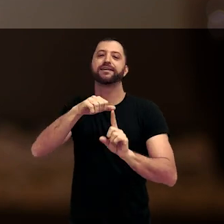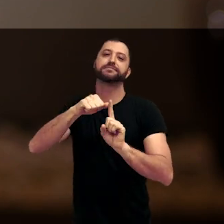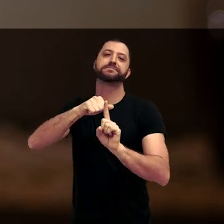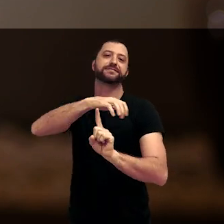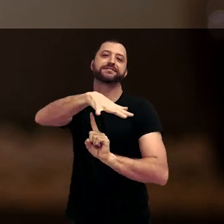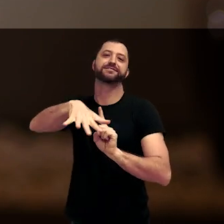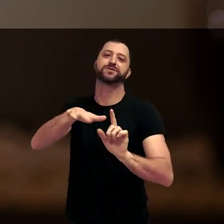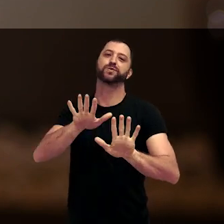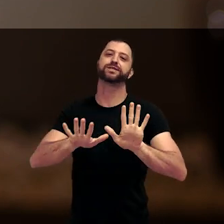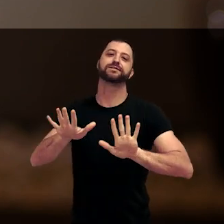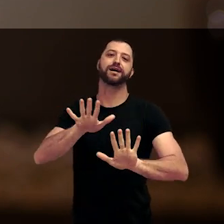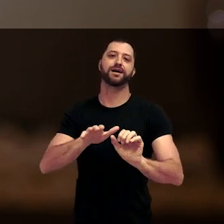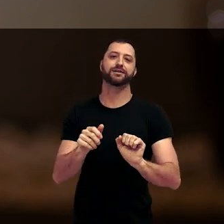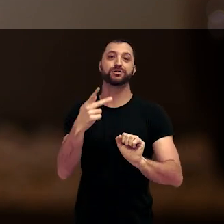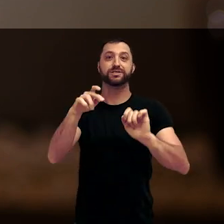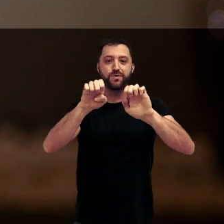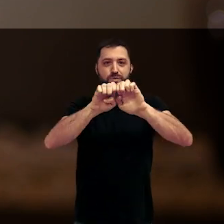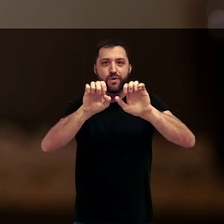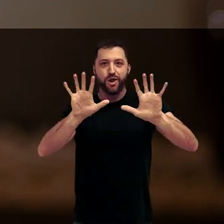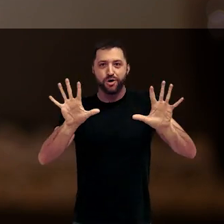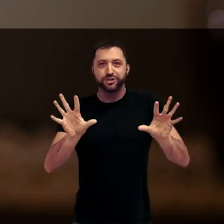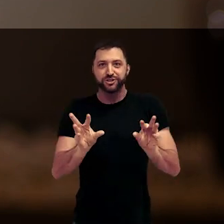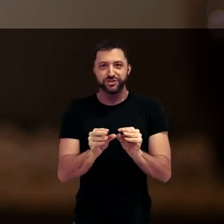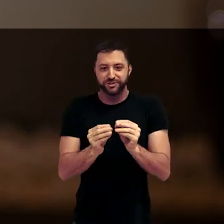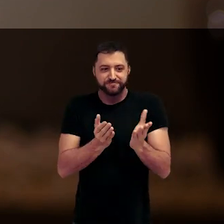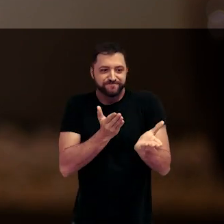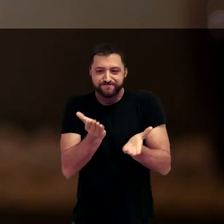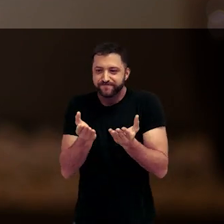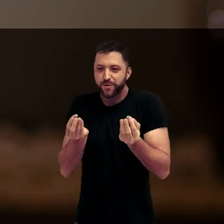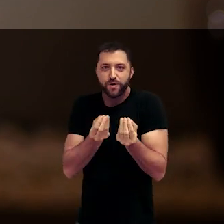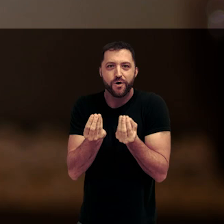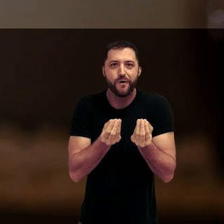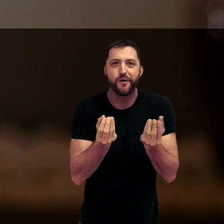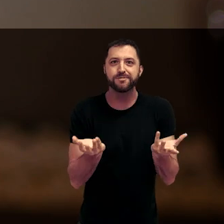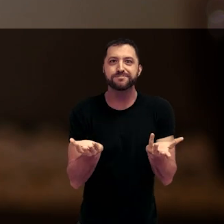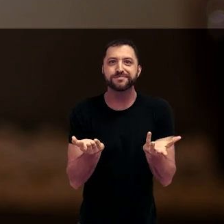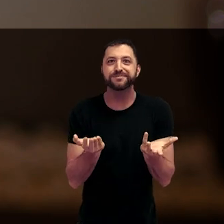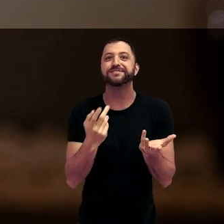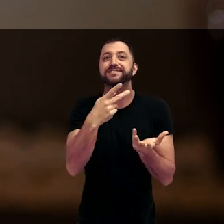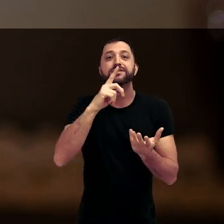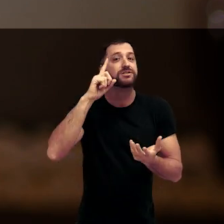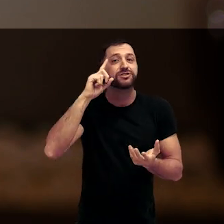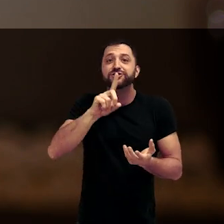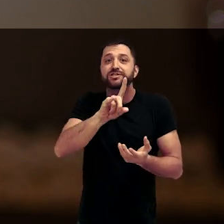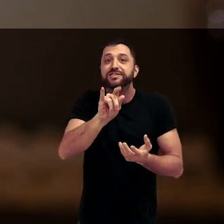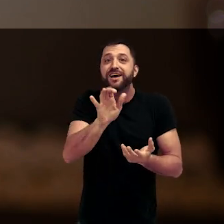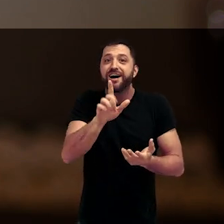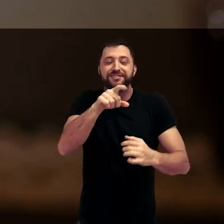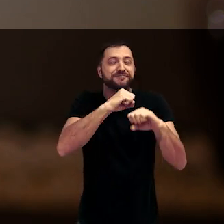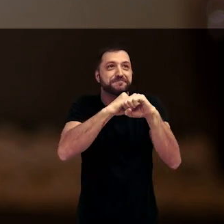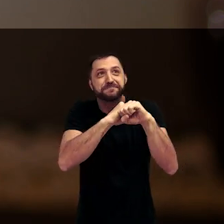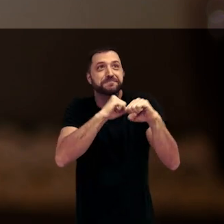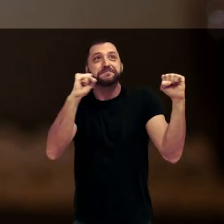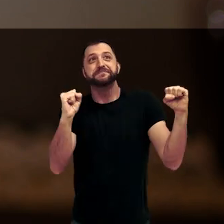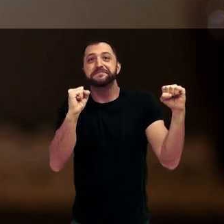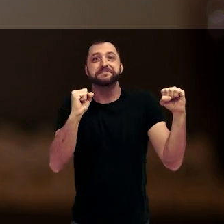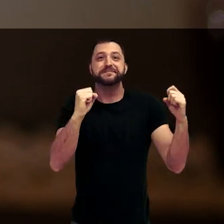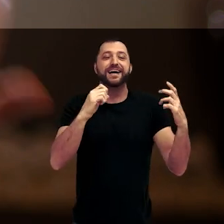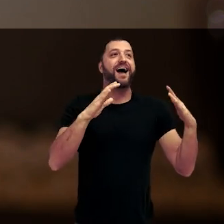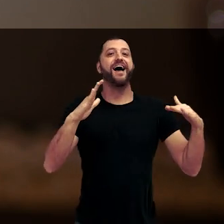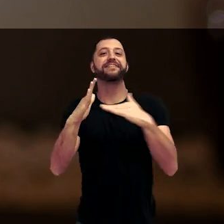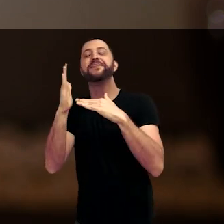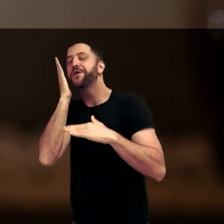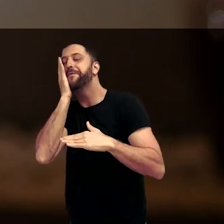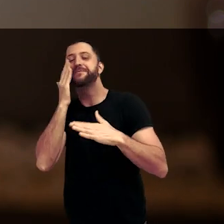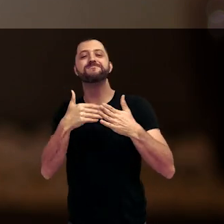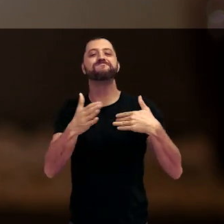menos complicado na questão ambiental e como você pode ser mais ecologicamente correto nas escolhas que a gente faz